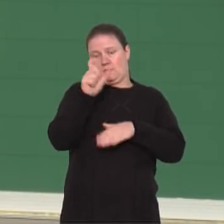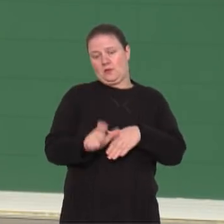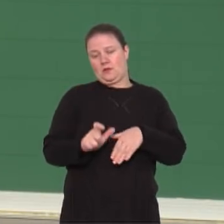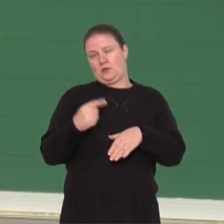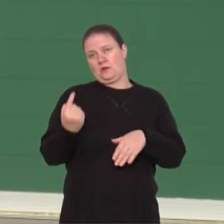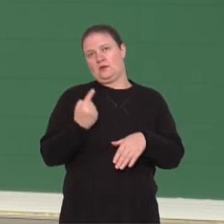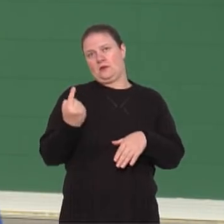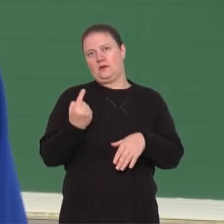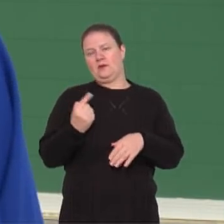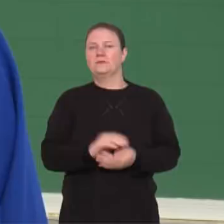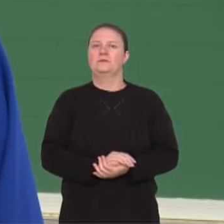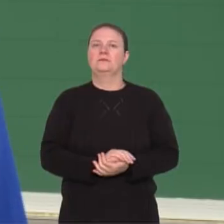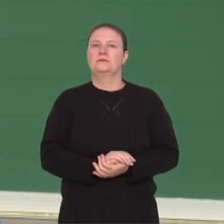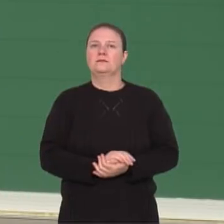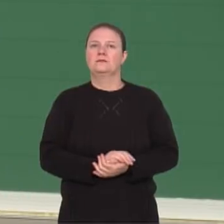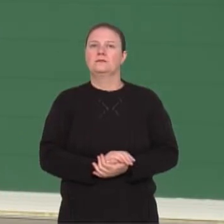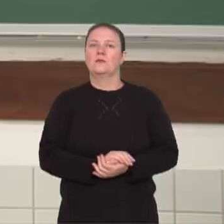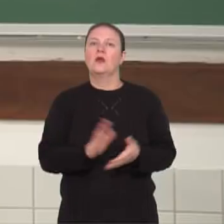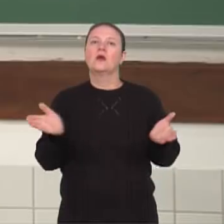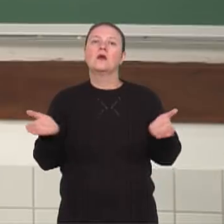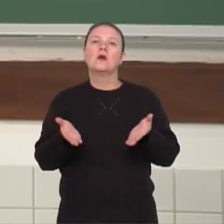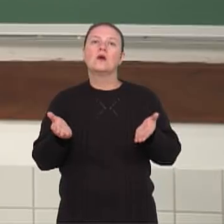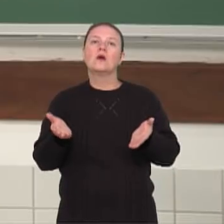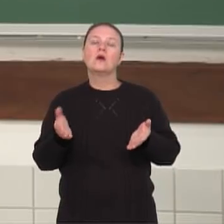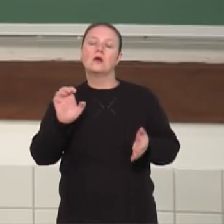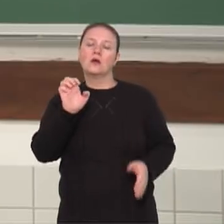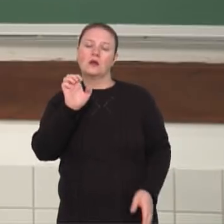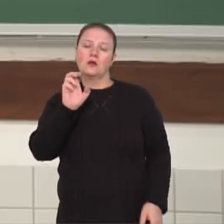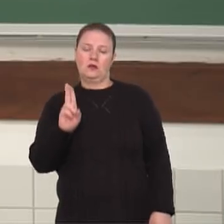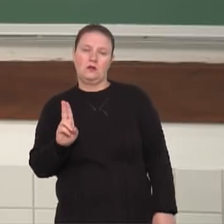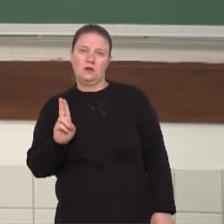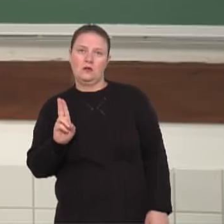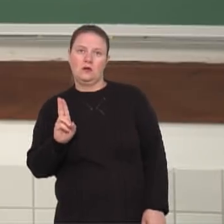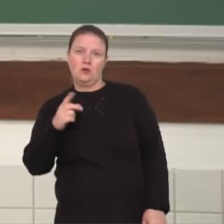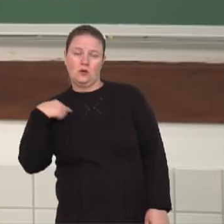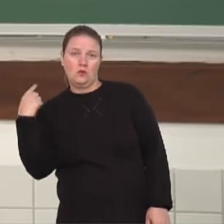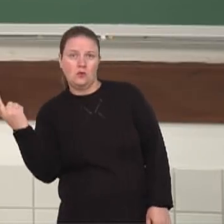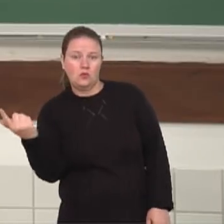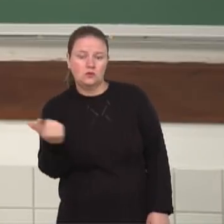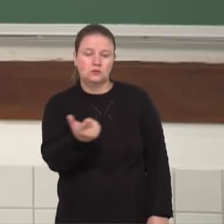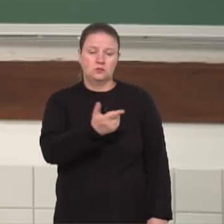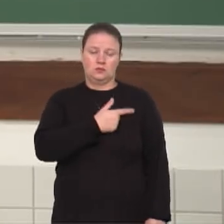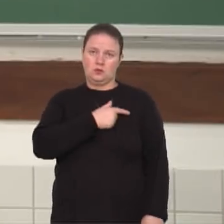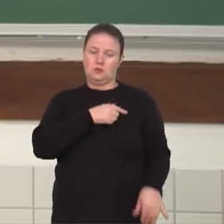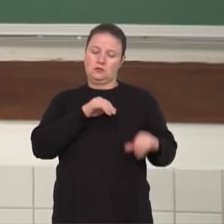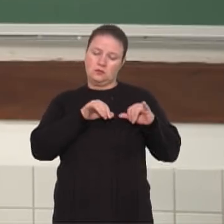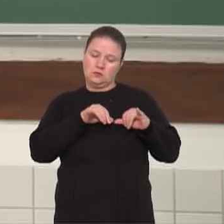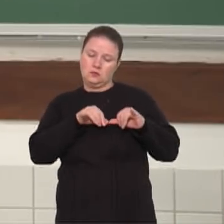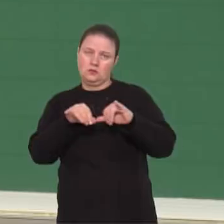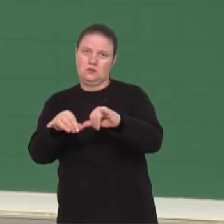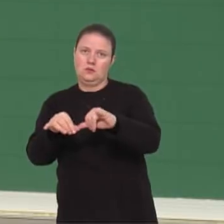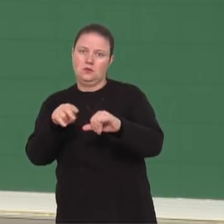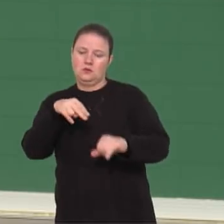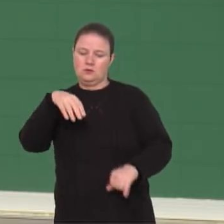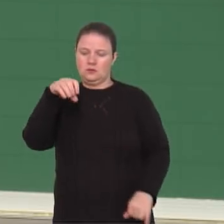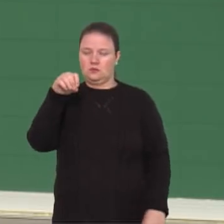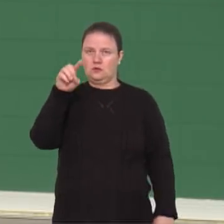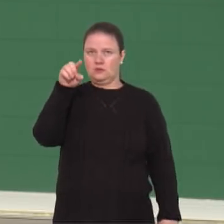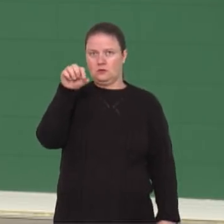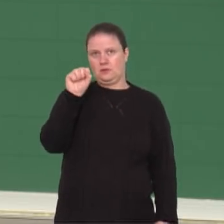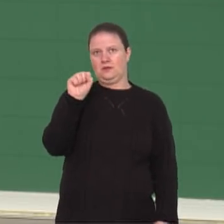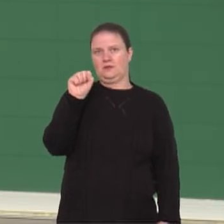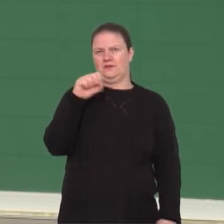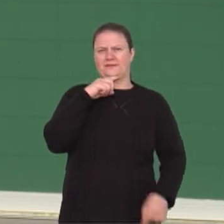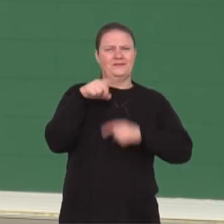fui ao supermercado, sujeito oculto. Eu. Fomos ao supermercado, sujeito oculto, nós. Não resta